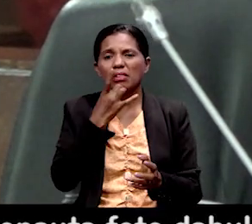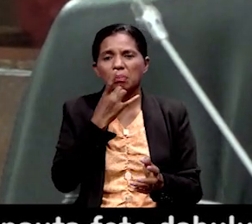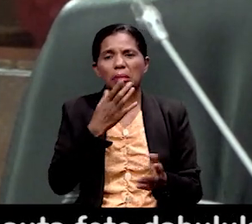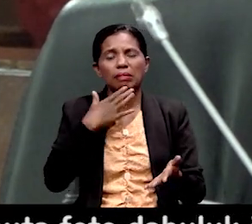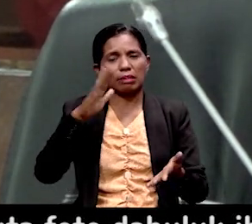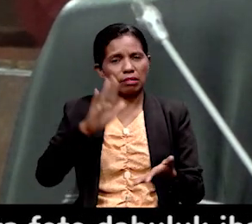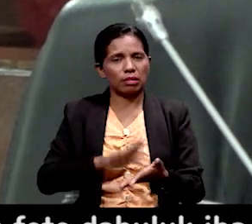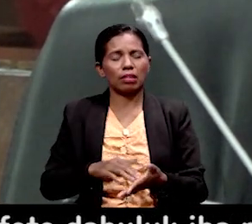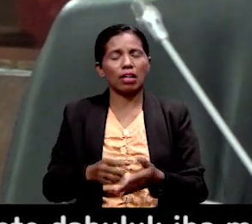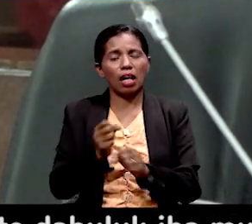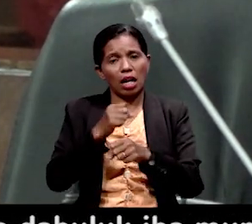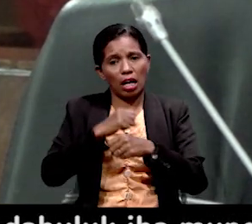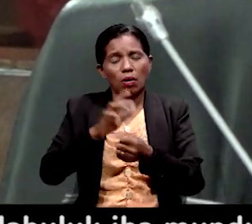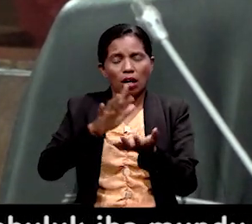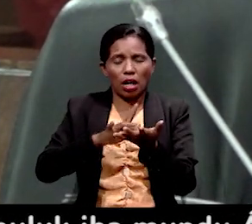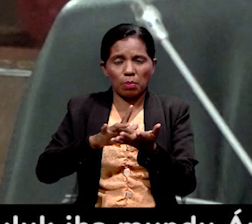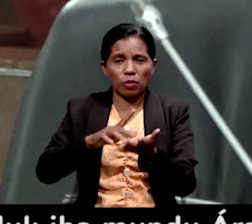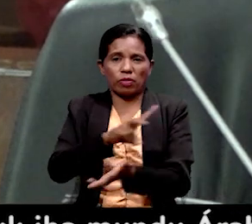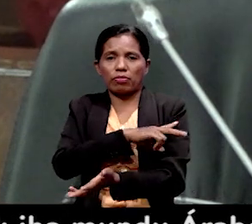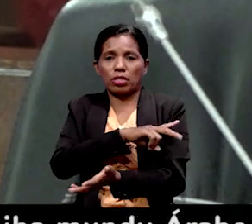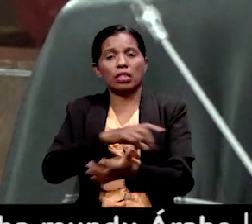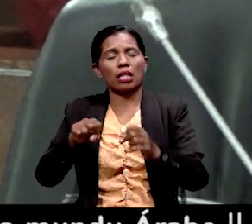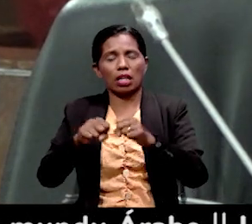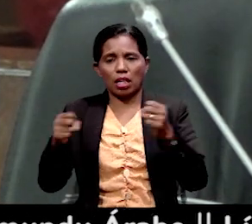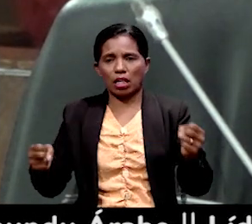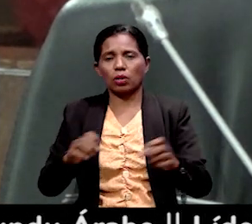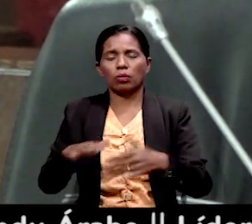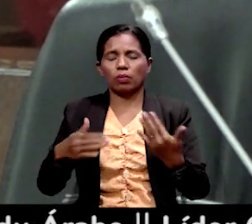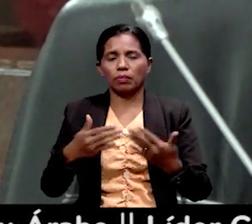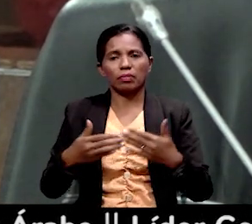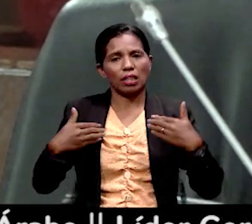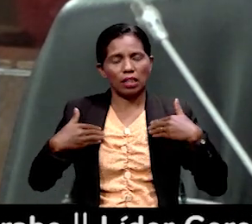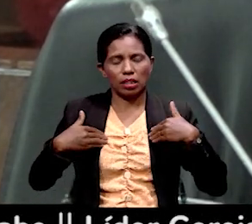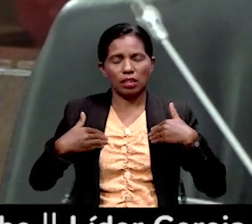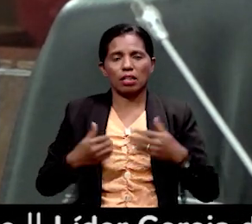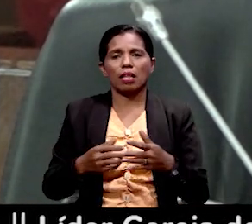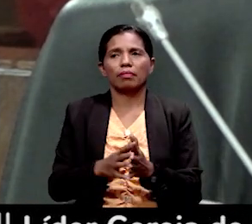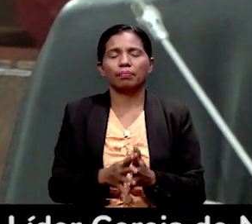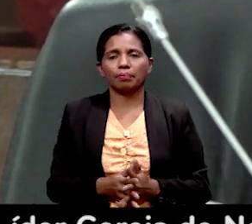la estável pronto e Cusmai se har nota kata e a via ida carua nem bem congelar.